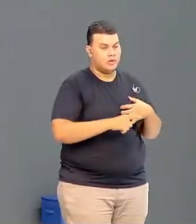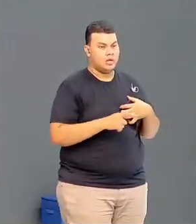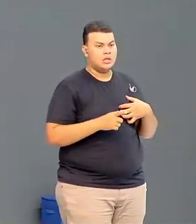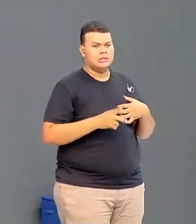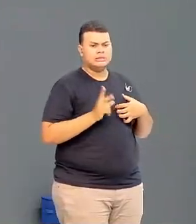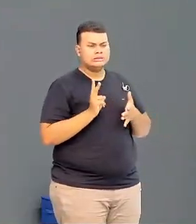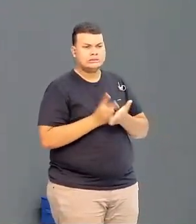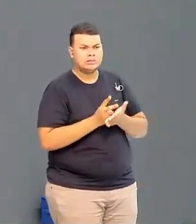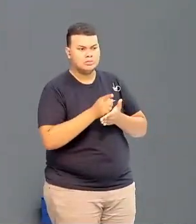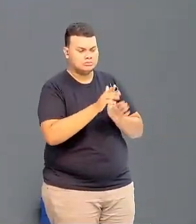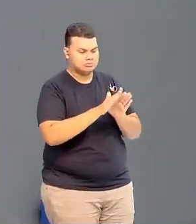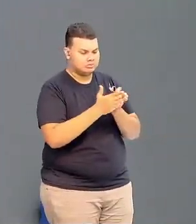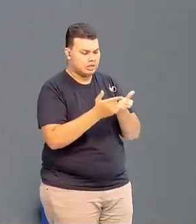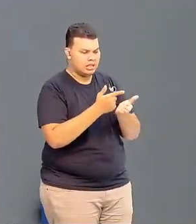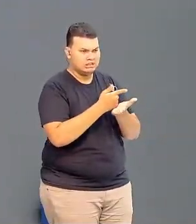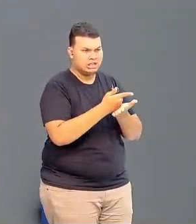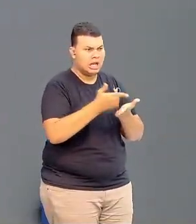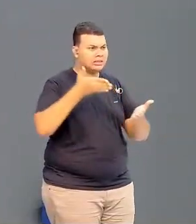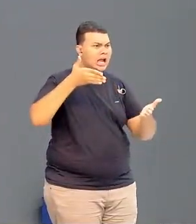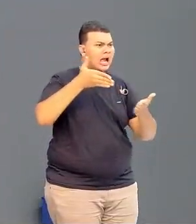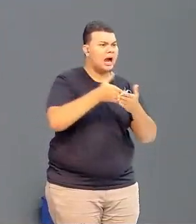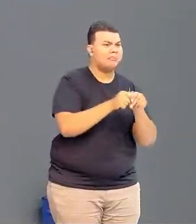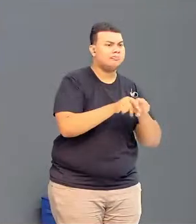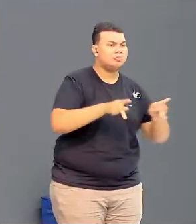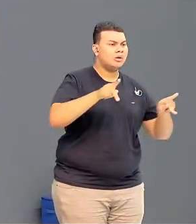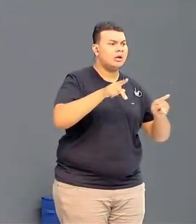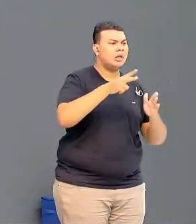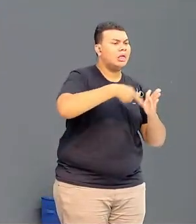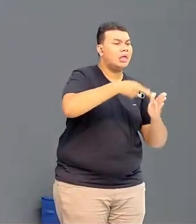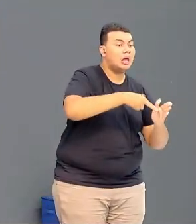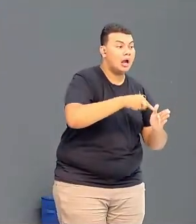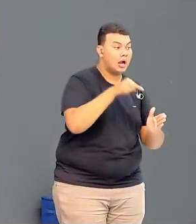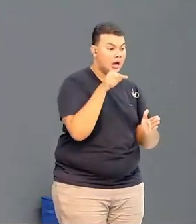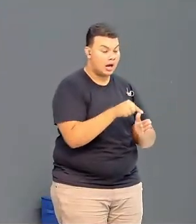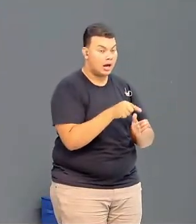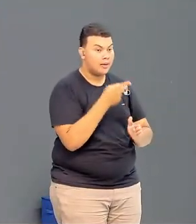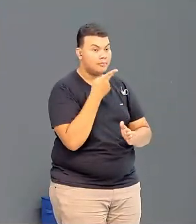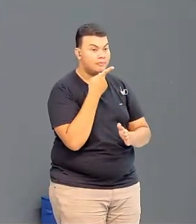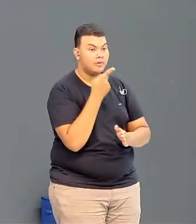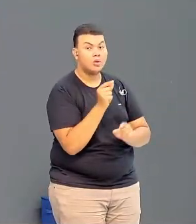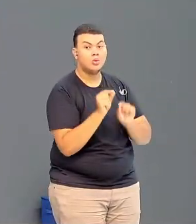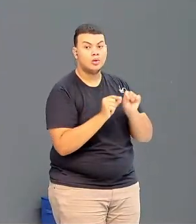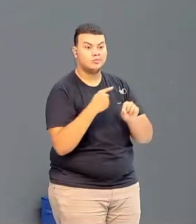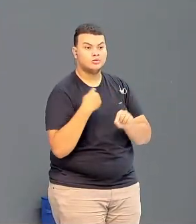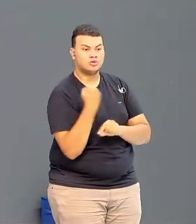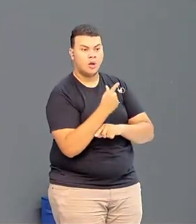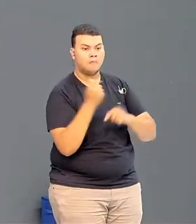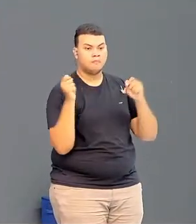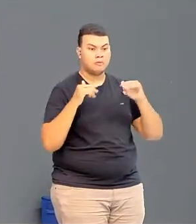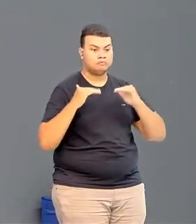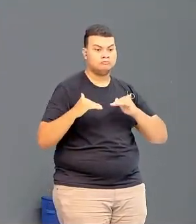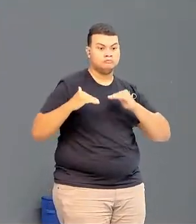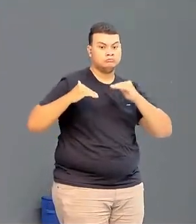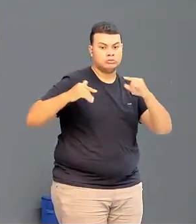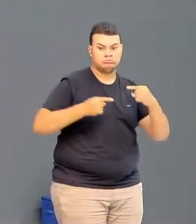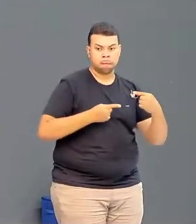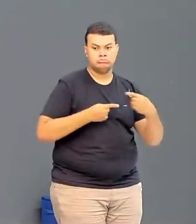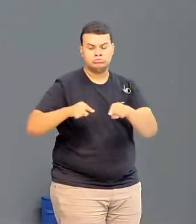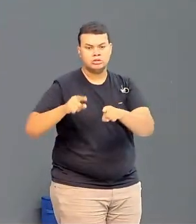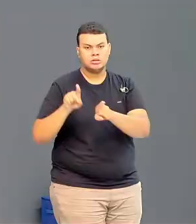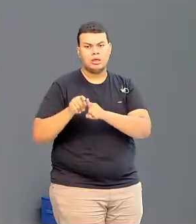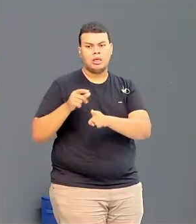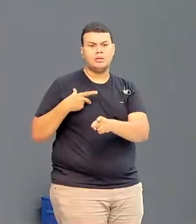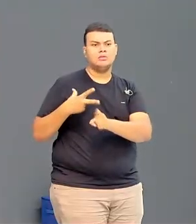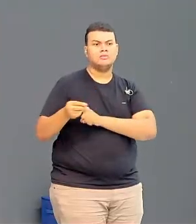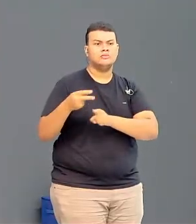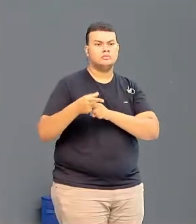as vezes, você pode ler a Bíblia de Gênesis e Apocalipse, a palavra só nos coloca em lugar de autoridade, de combate e de vencer o